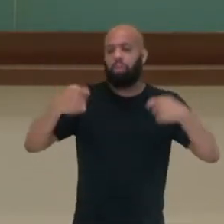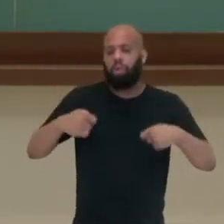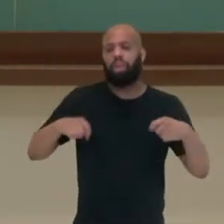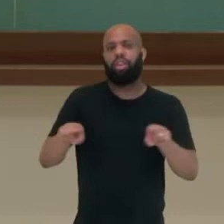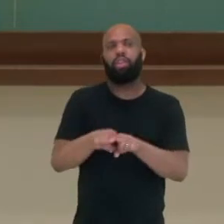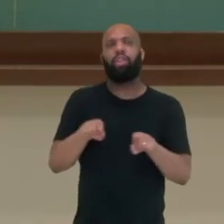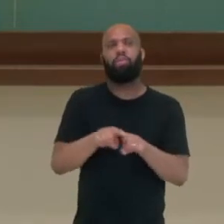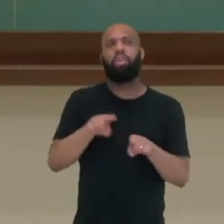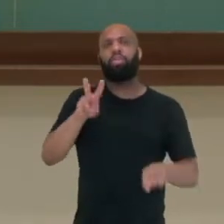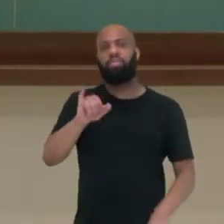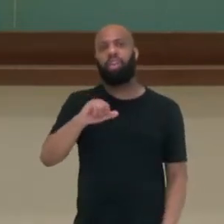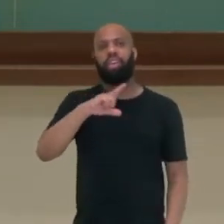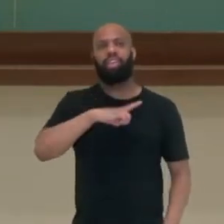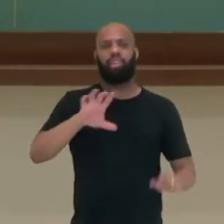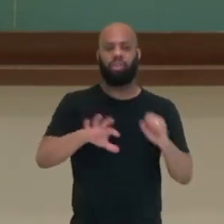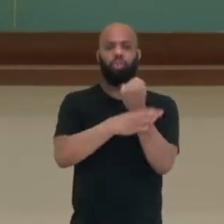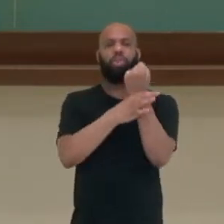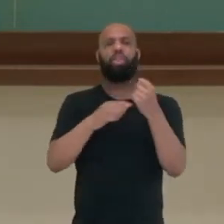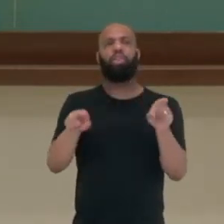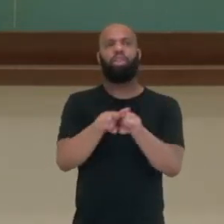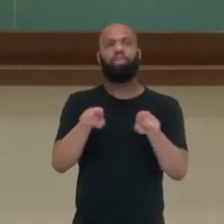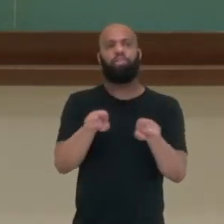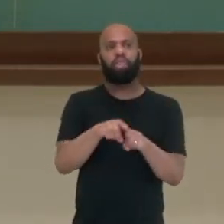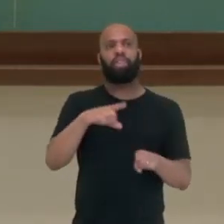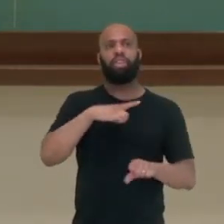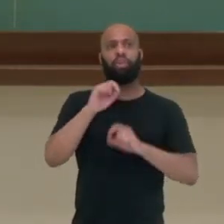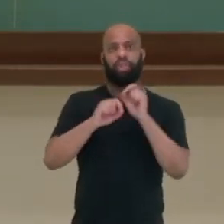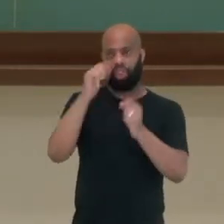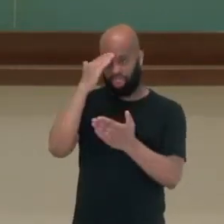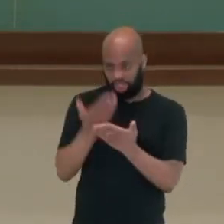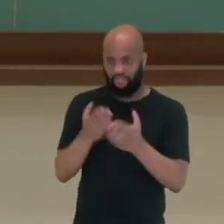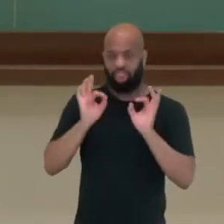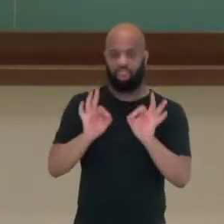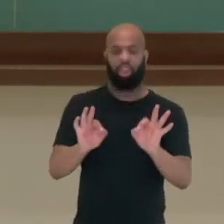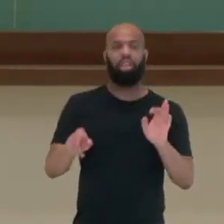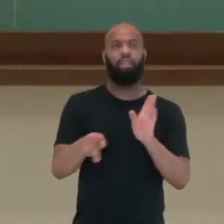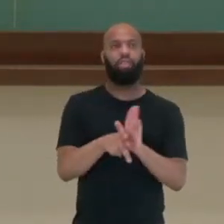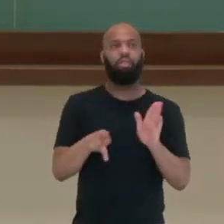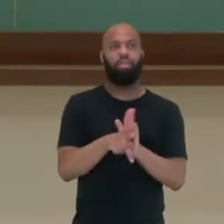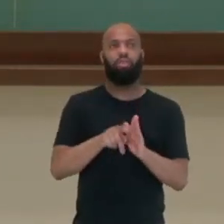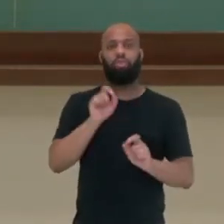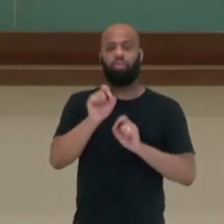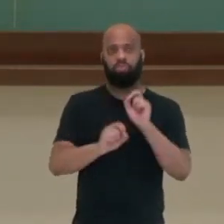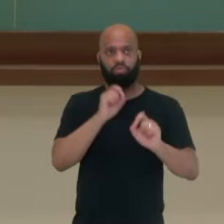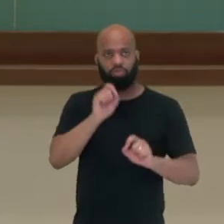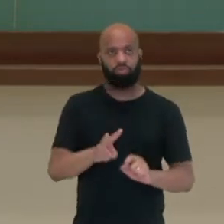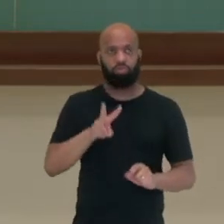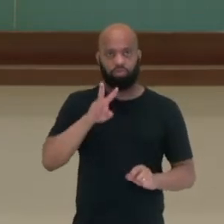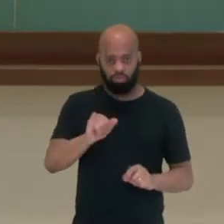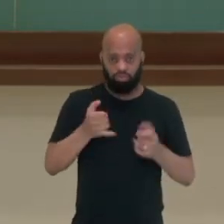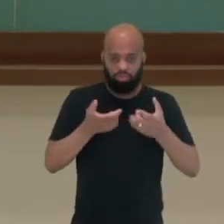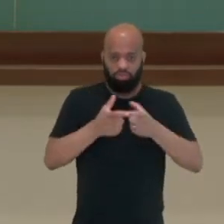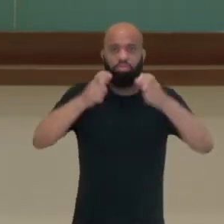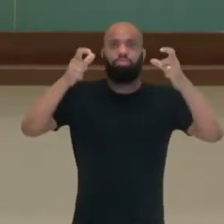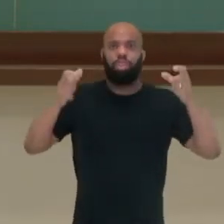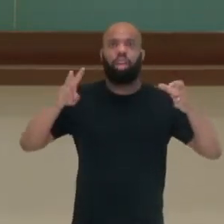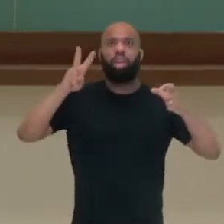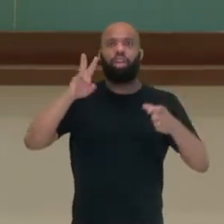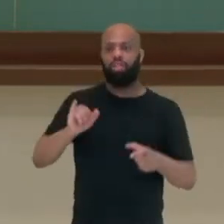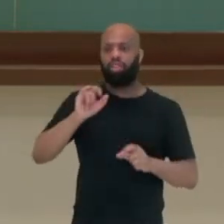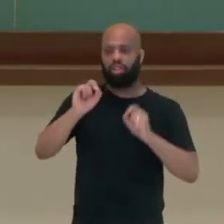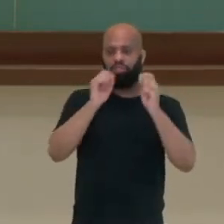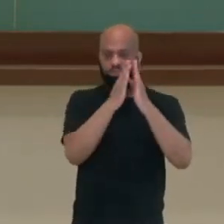oferecendo segurança e credibilidade para que ele seja construído, para que ele possa durar